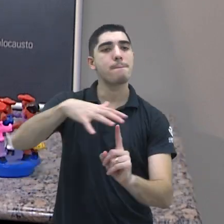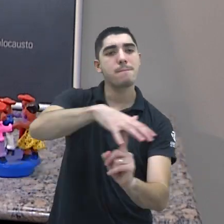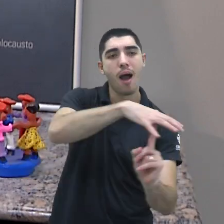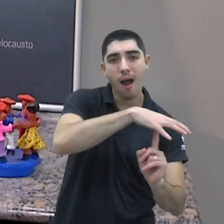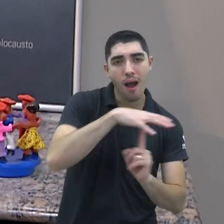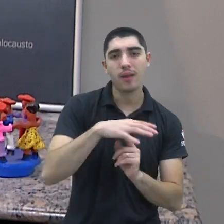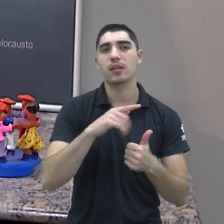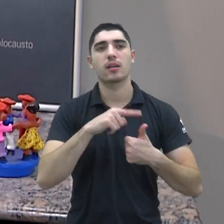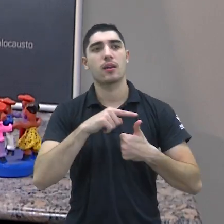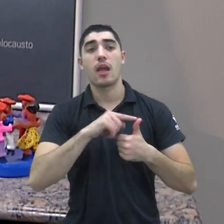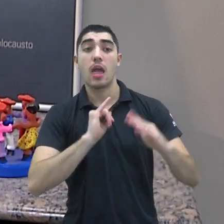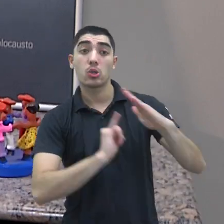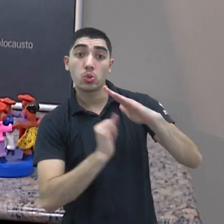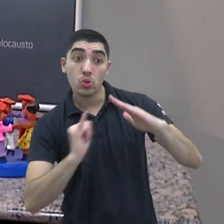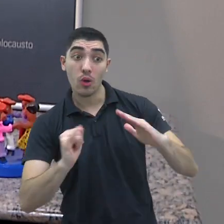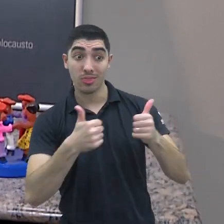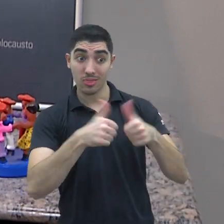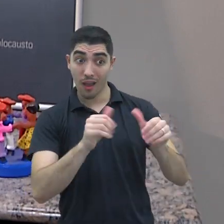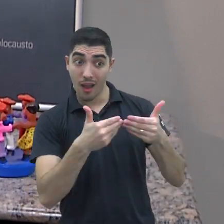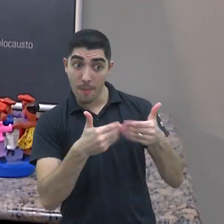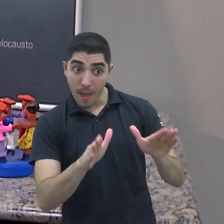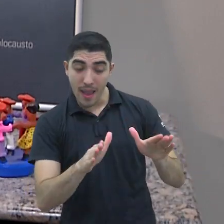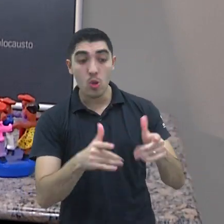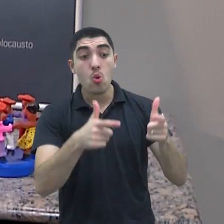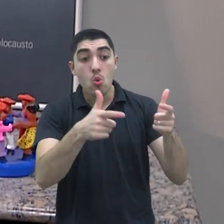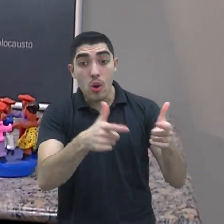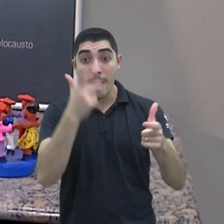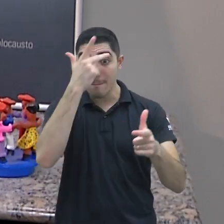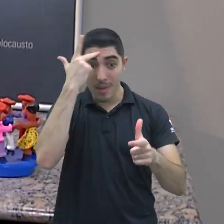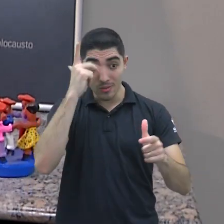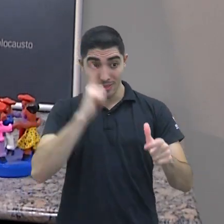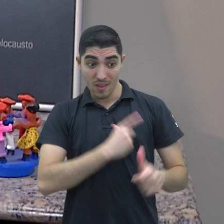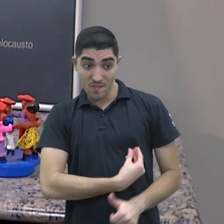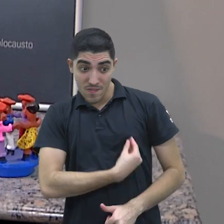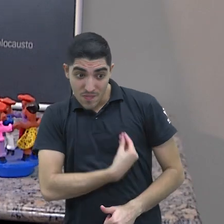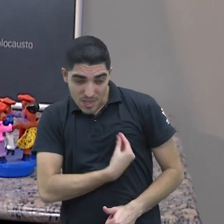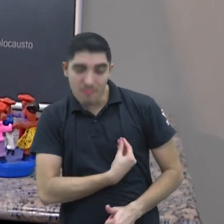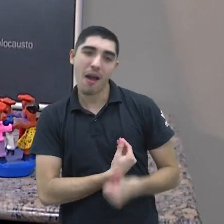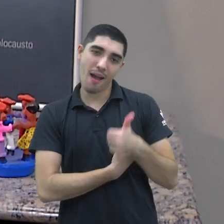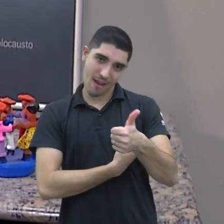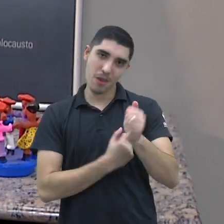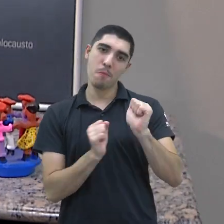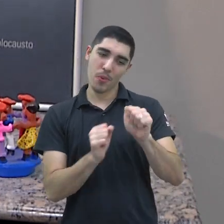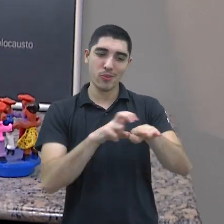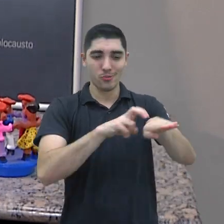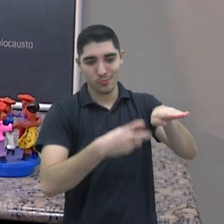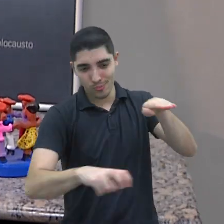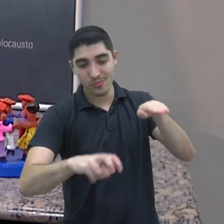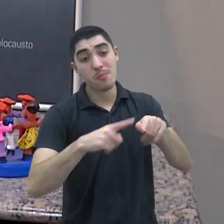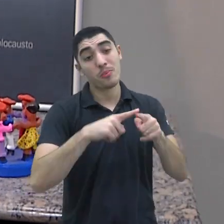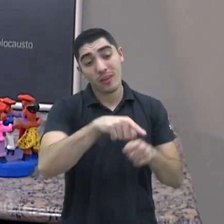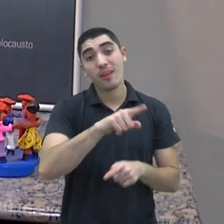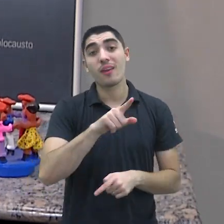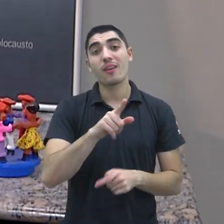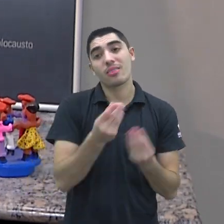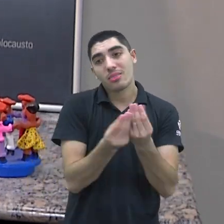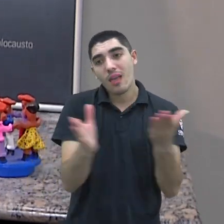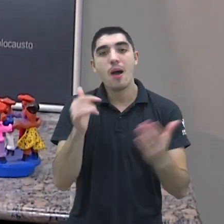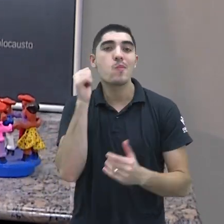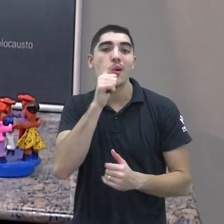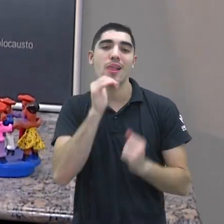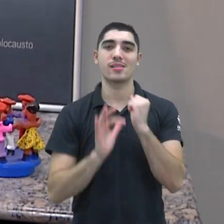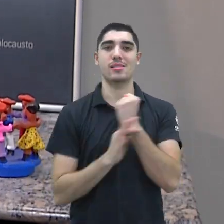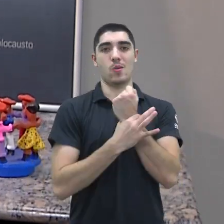parques públicos, né, instituições funcionando, locais vivos que estejam ocupados pelas pessoas. E esses locais, eles